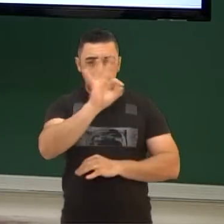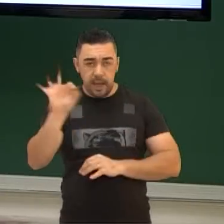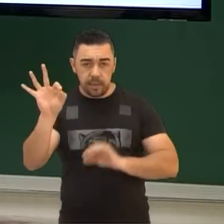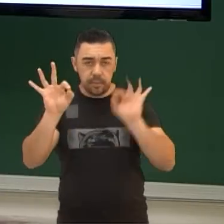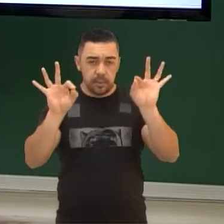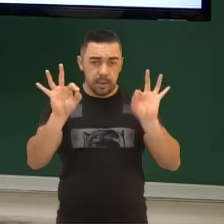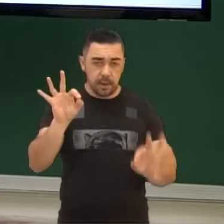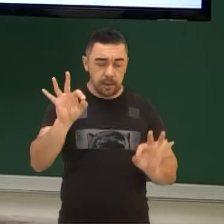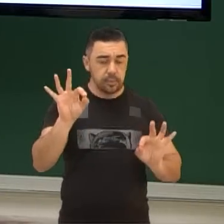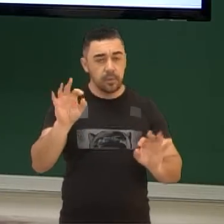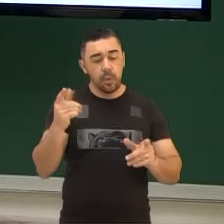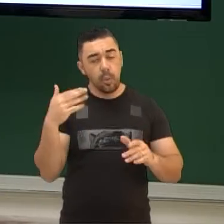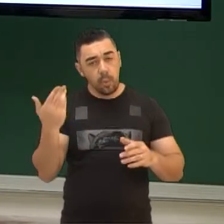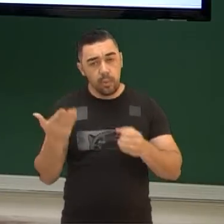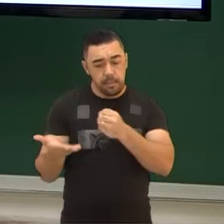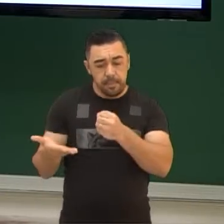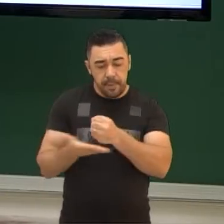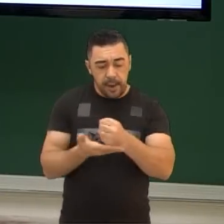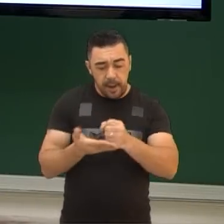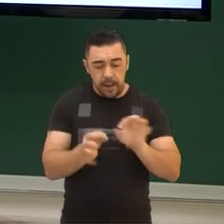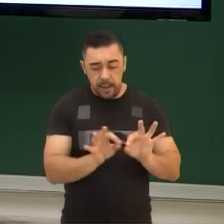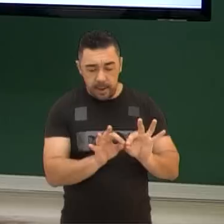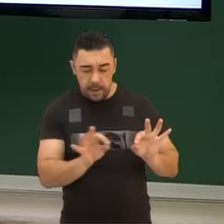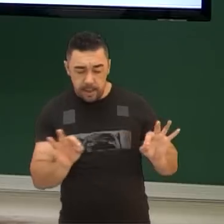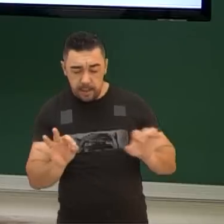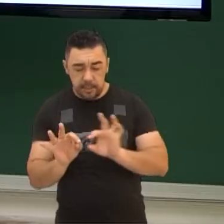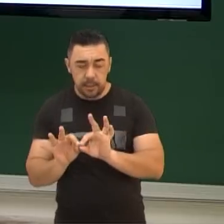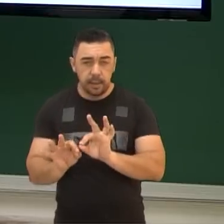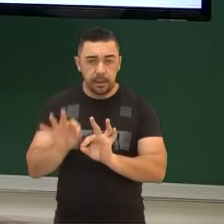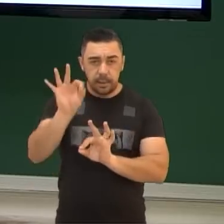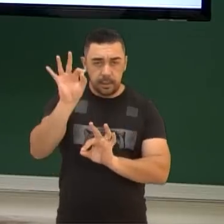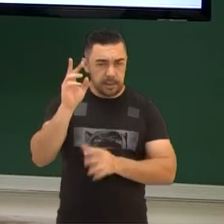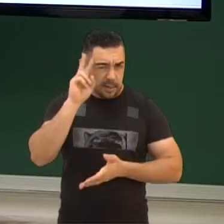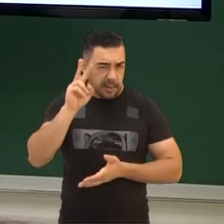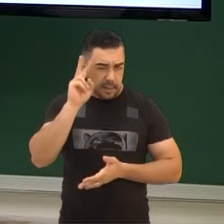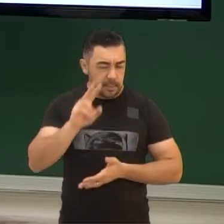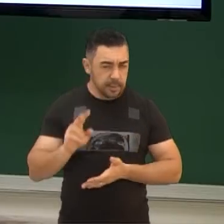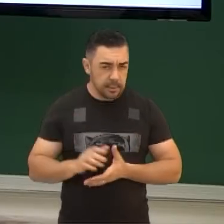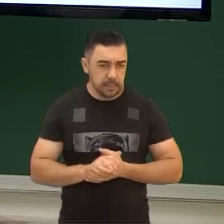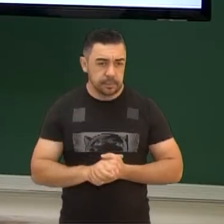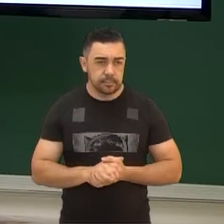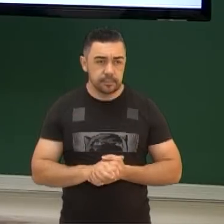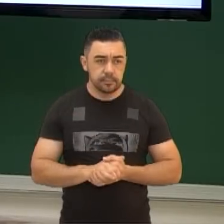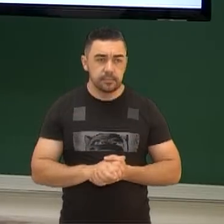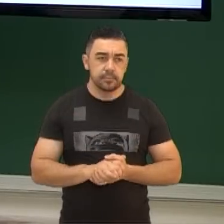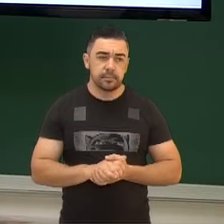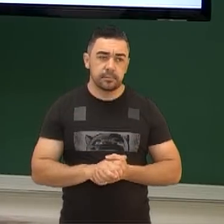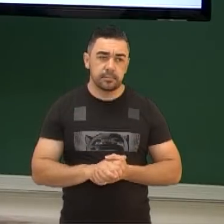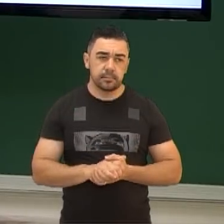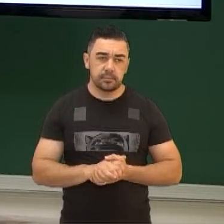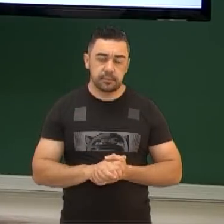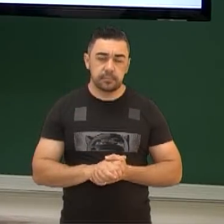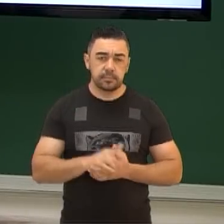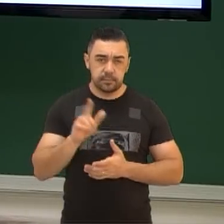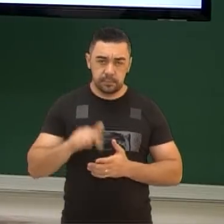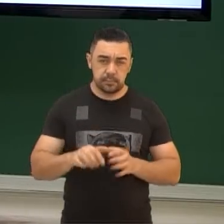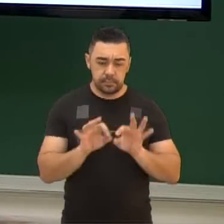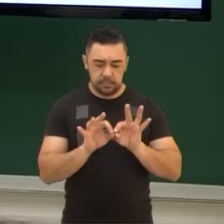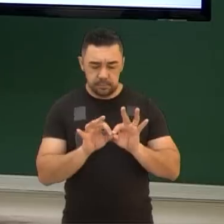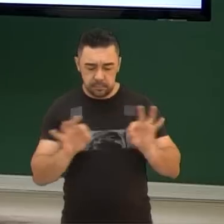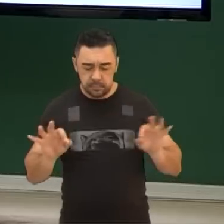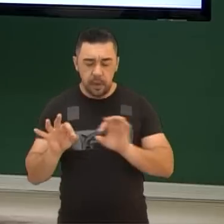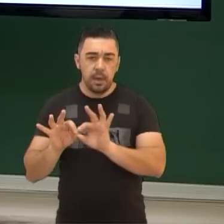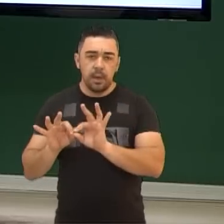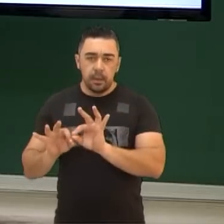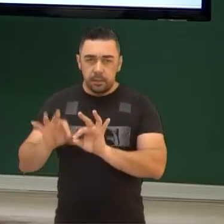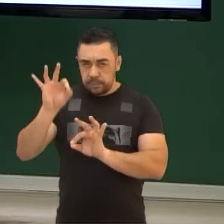área do quadrado, do retângulo, nós multiplicamos aquelas dimensões. Então, aqui no caso, seria um comprimento, né? E